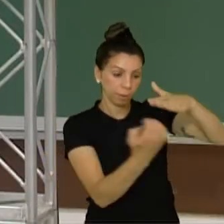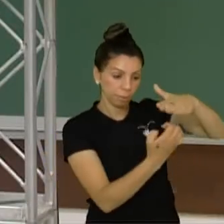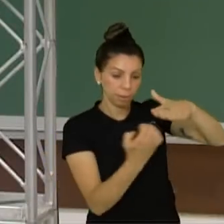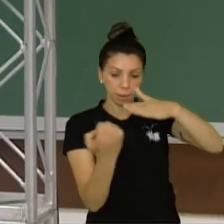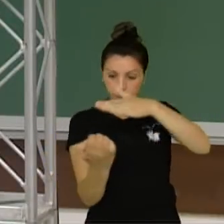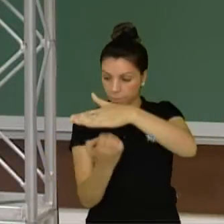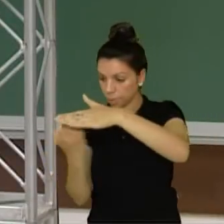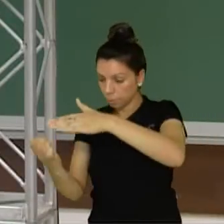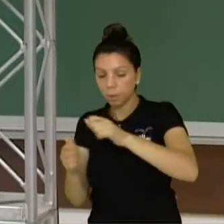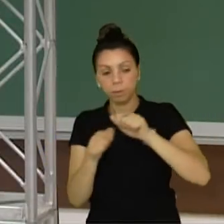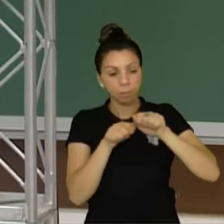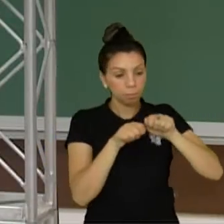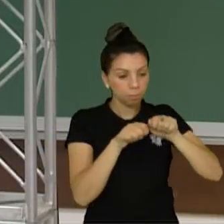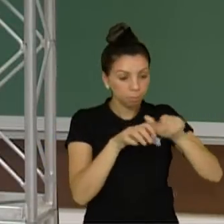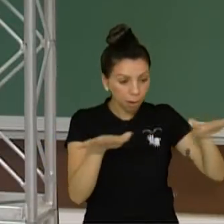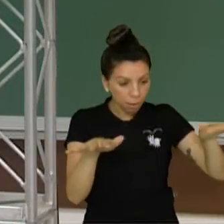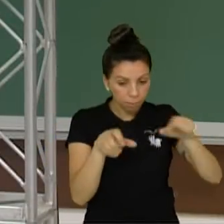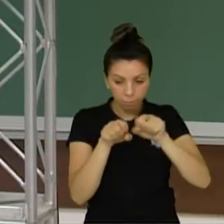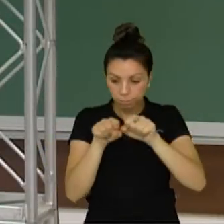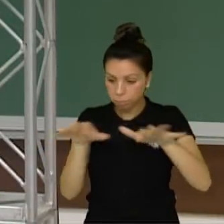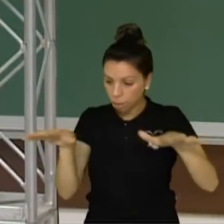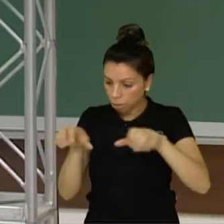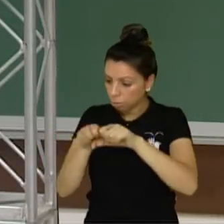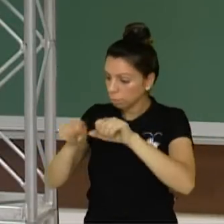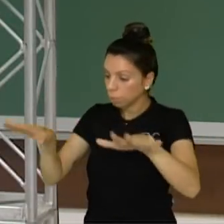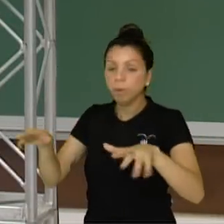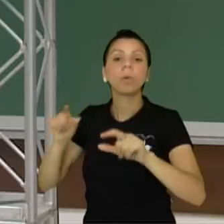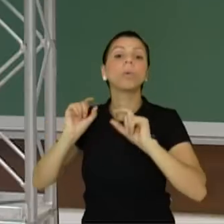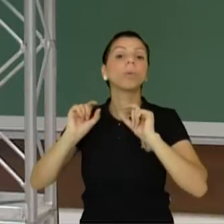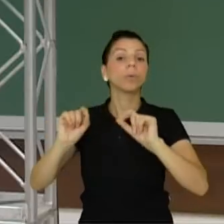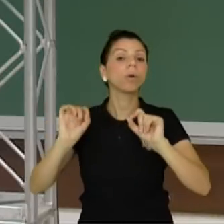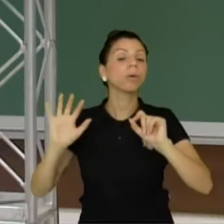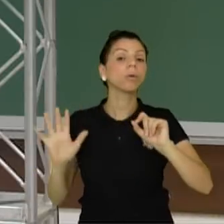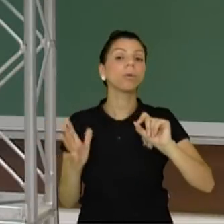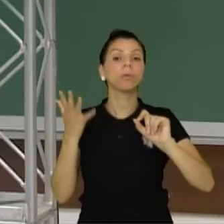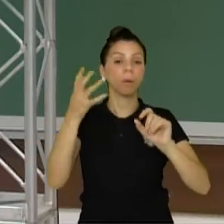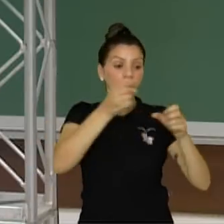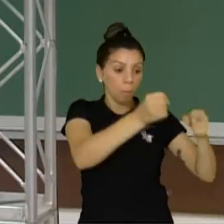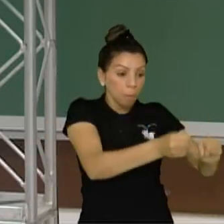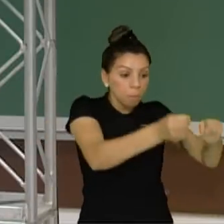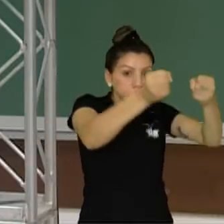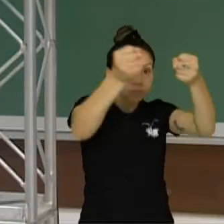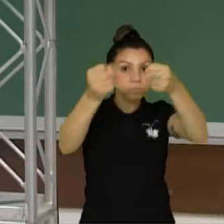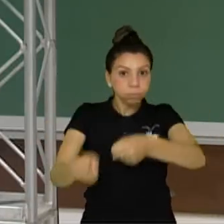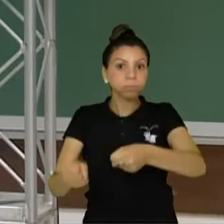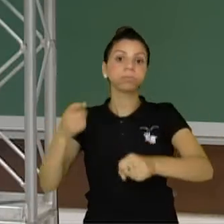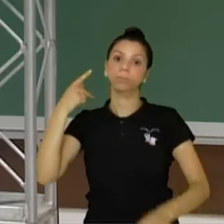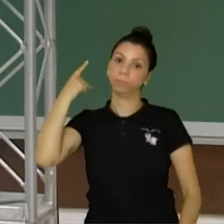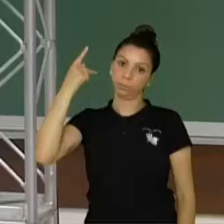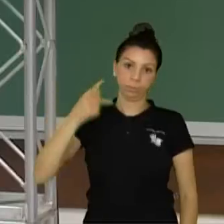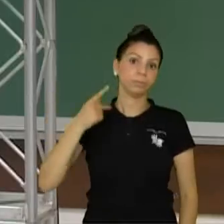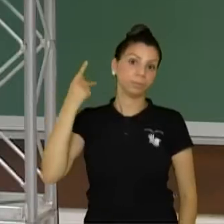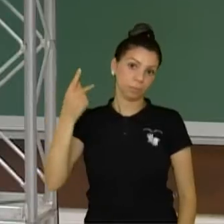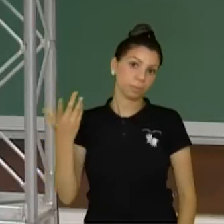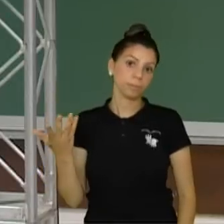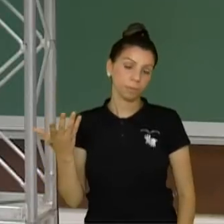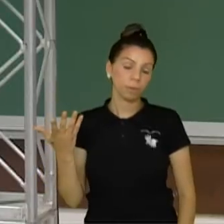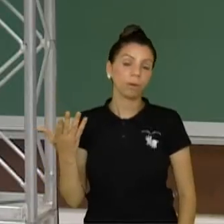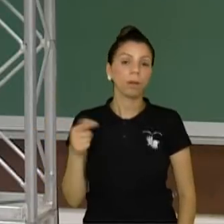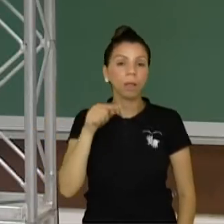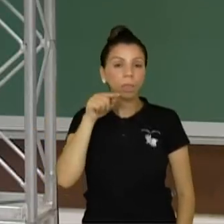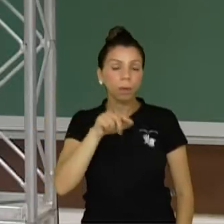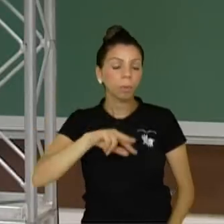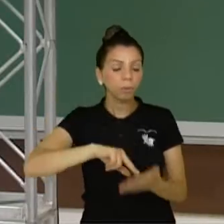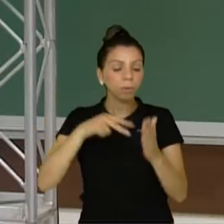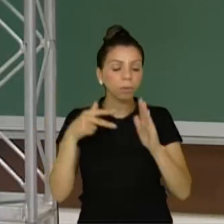elas avançavam, elas conquistaram o quê? Um poder político, ou seja, esses industriais começaram